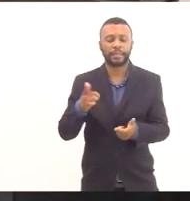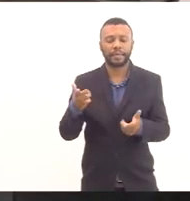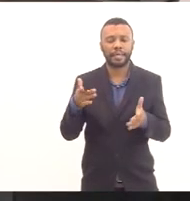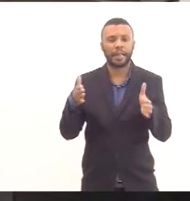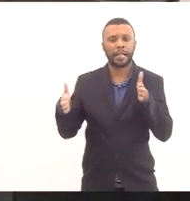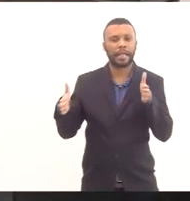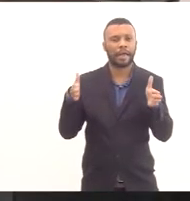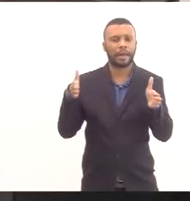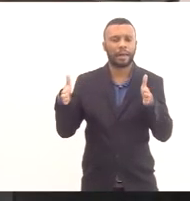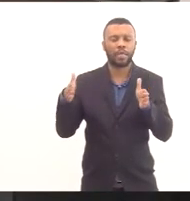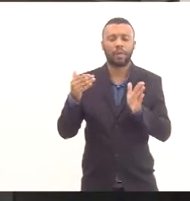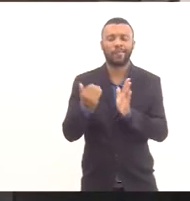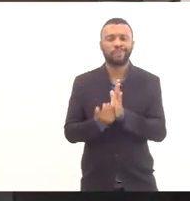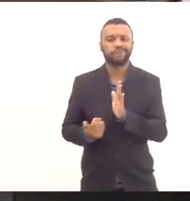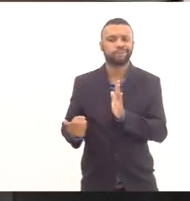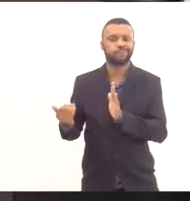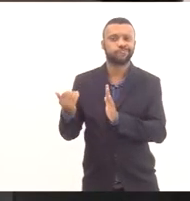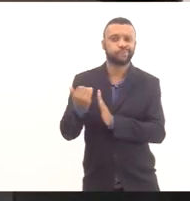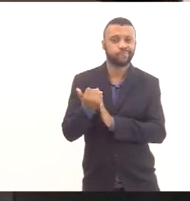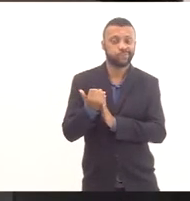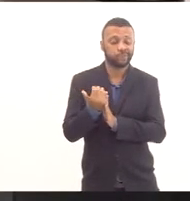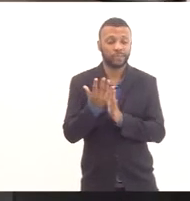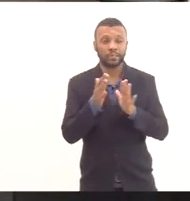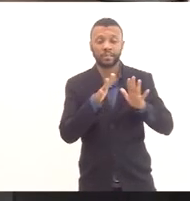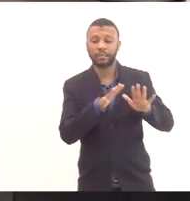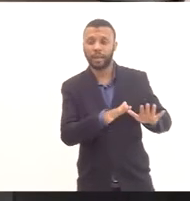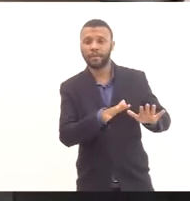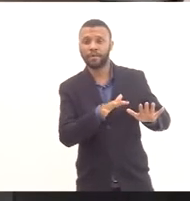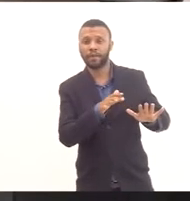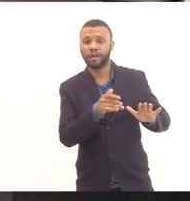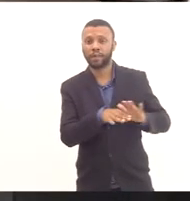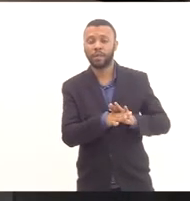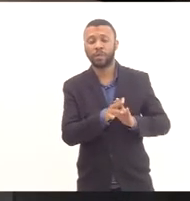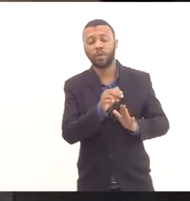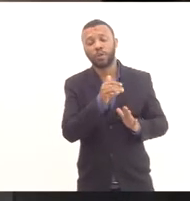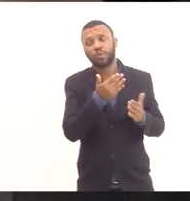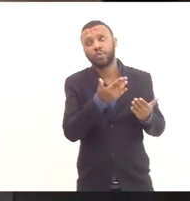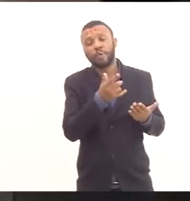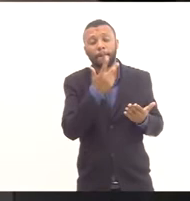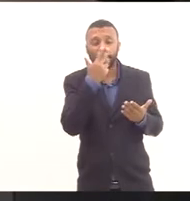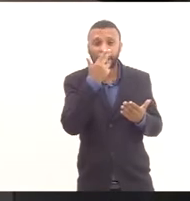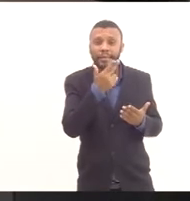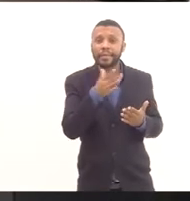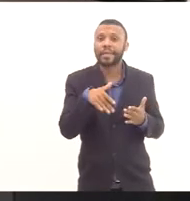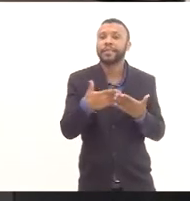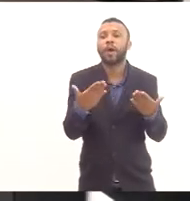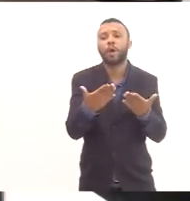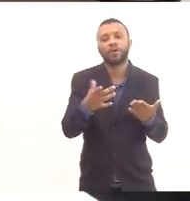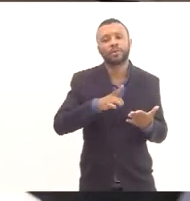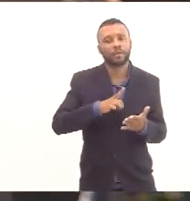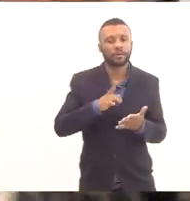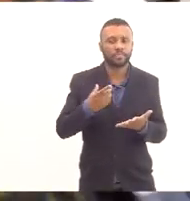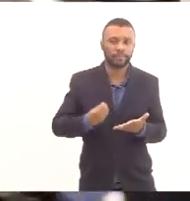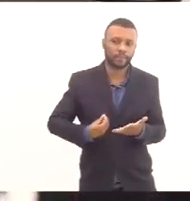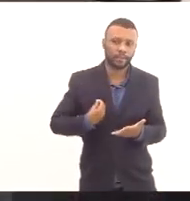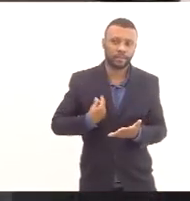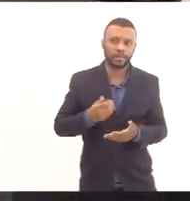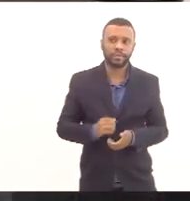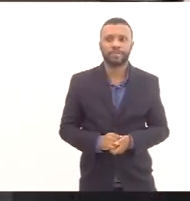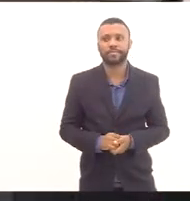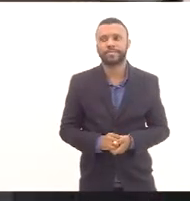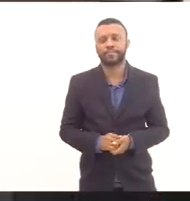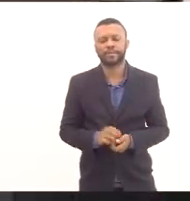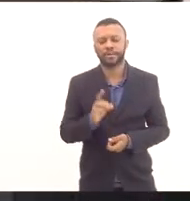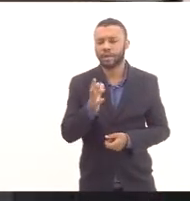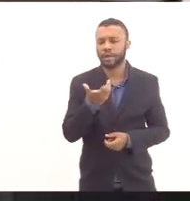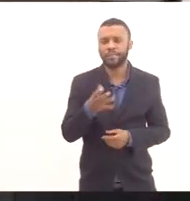temporal exagerado haja Vista que estes estavam lá supostamente estão ainda Vereador presidente Presidente só